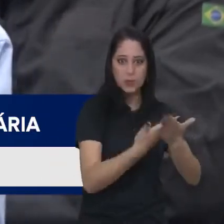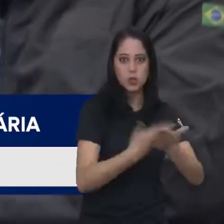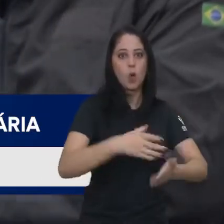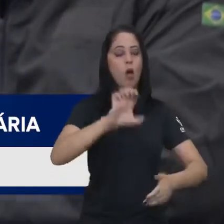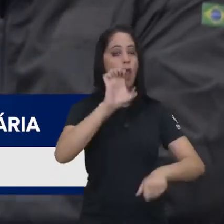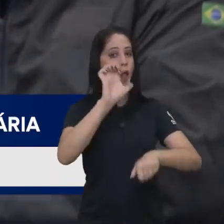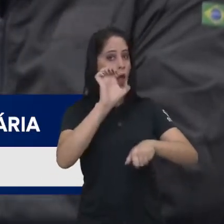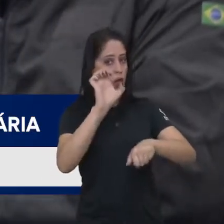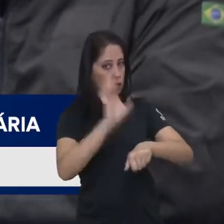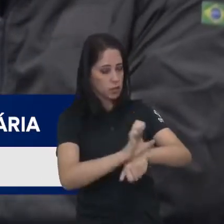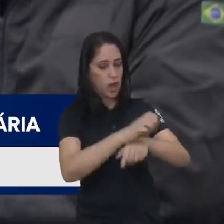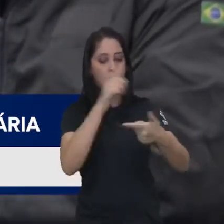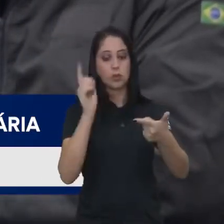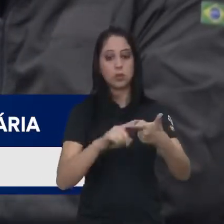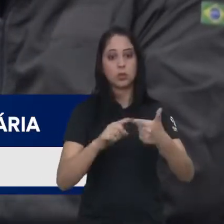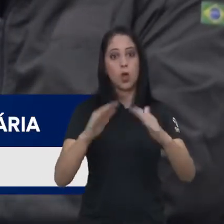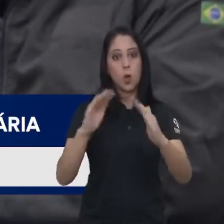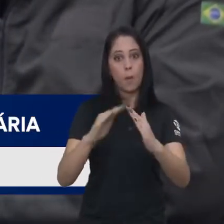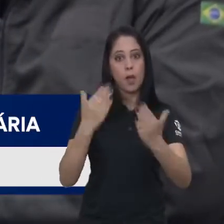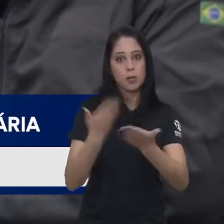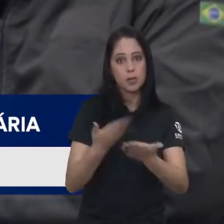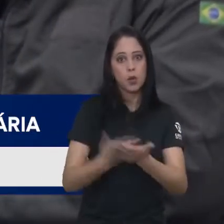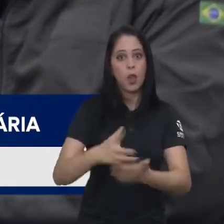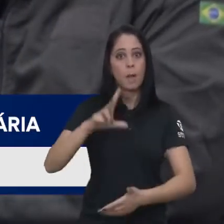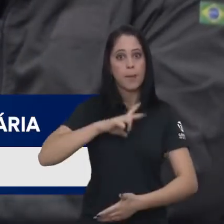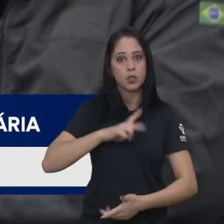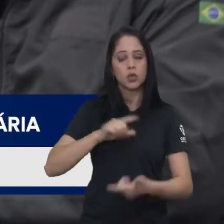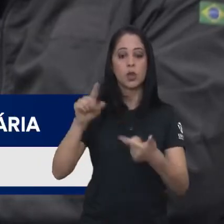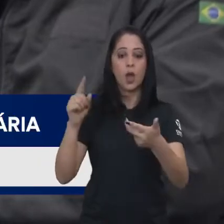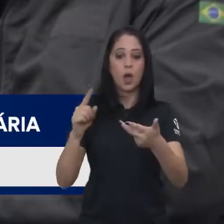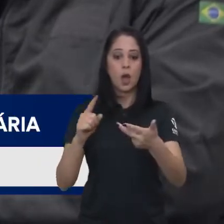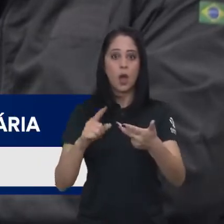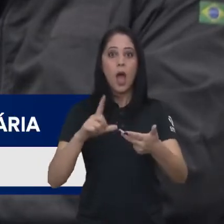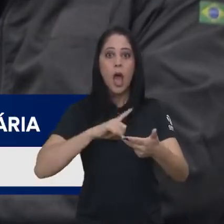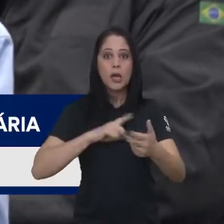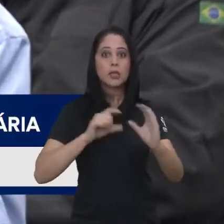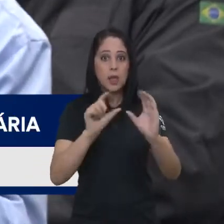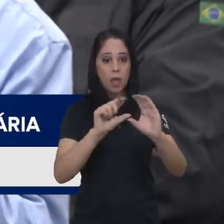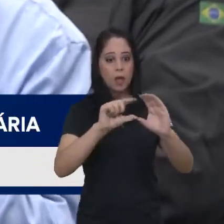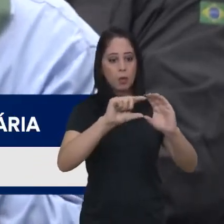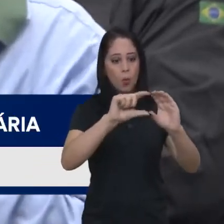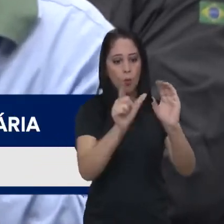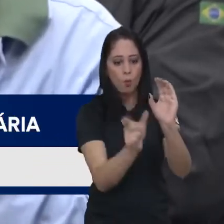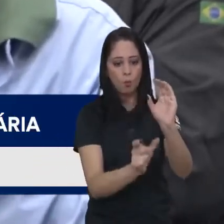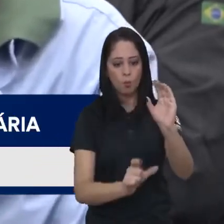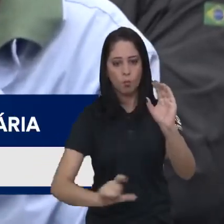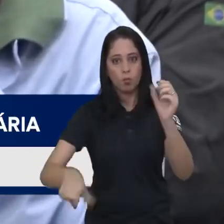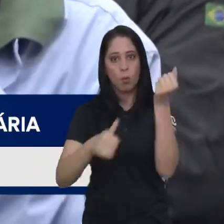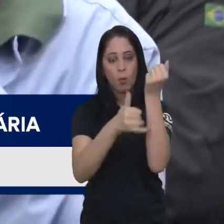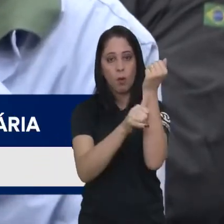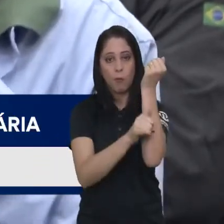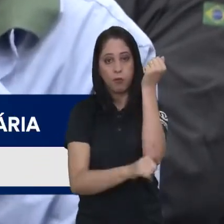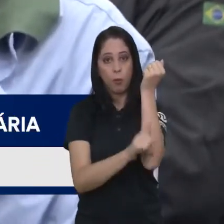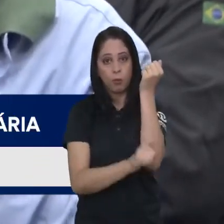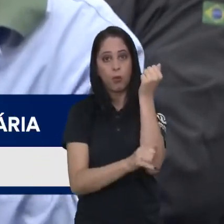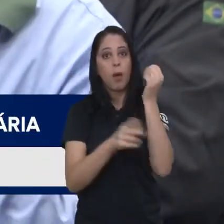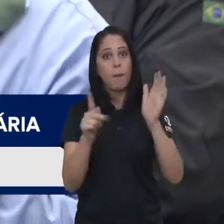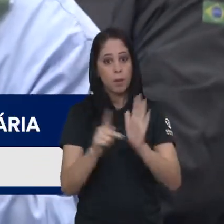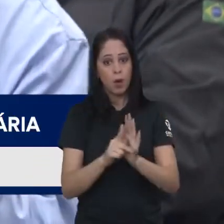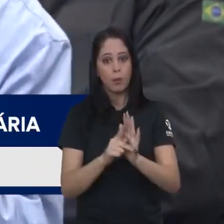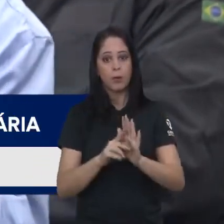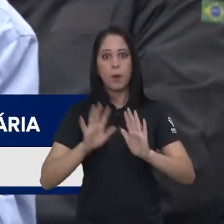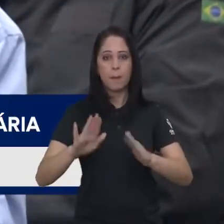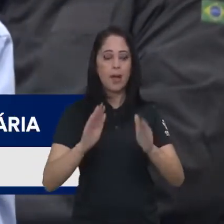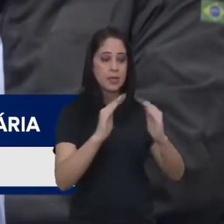tem uma creche particular, e nesses três lugares tem esgoto ligado da Sabesp, e da